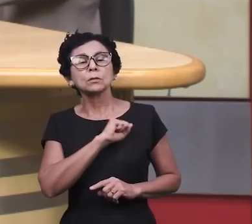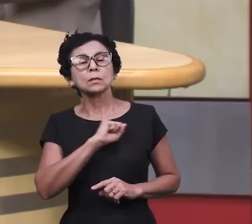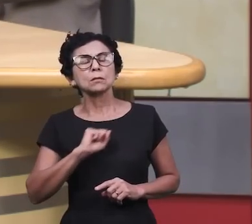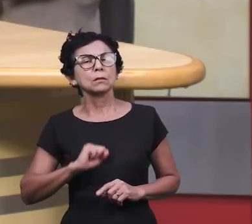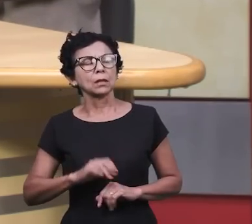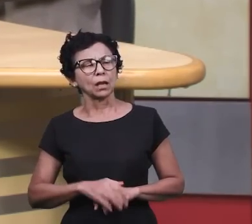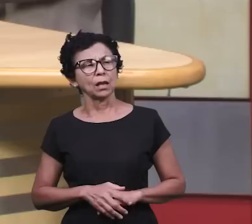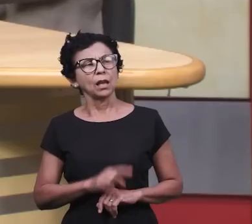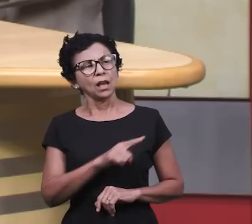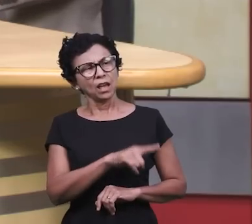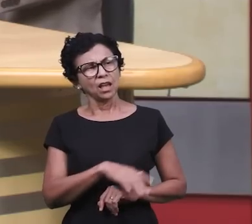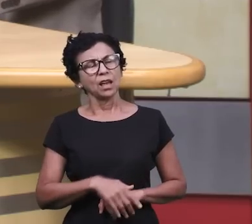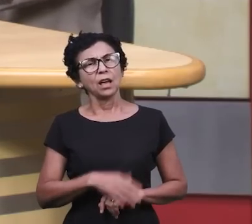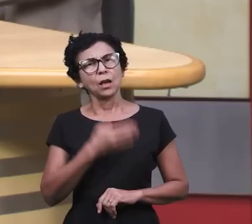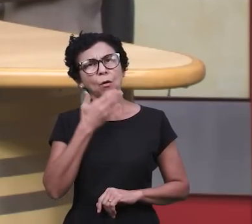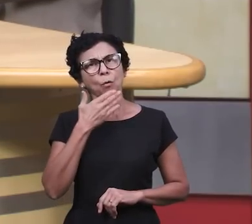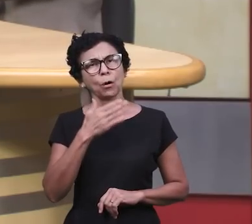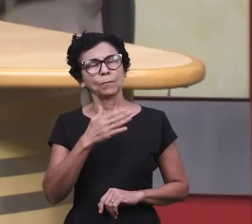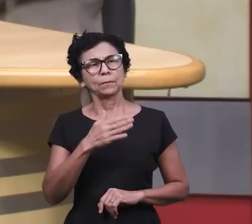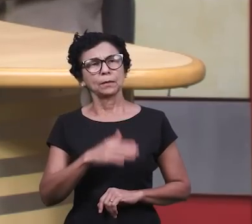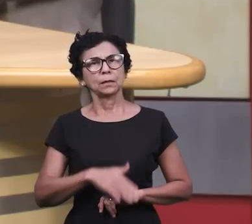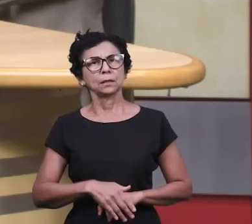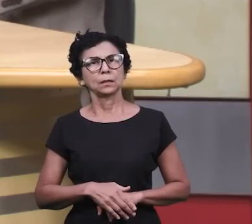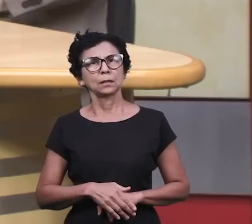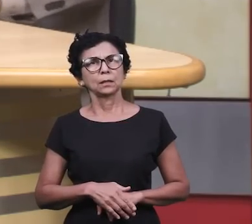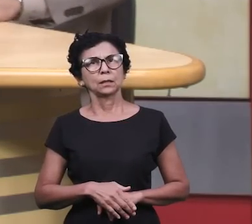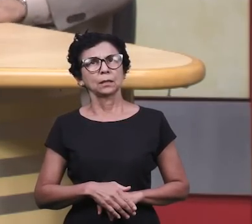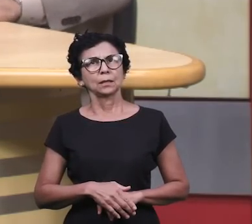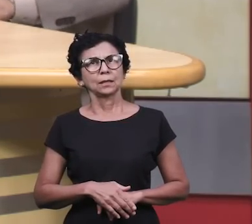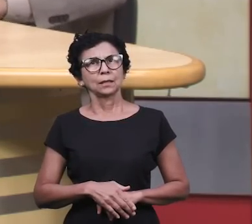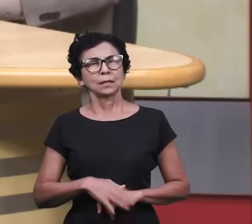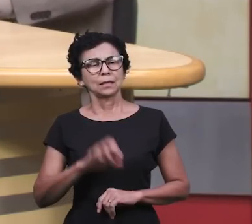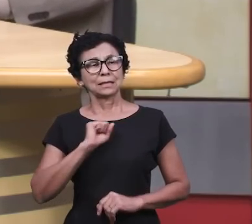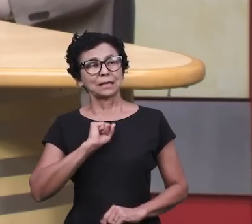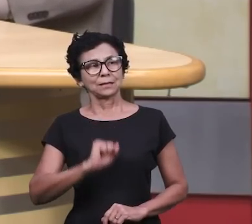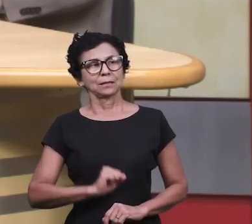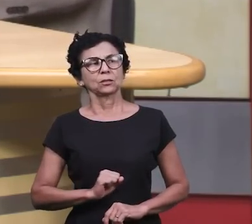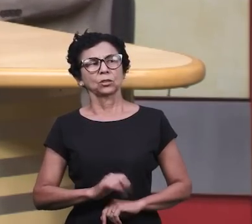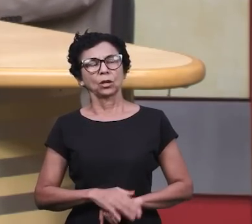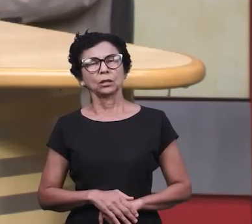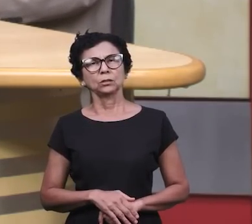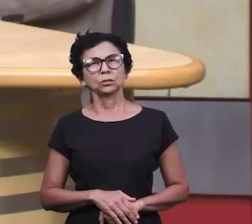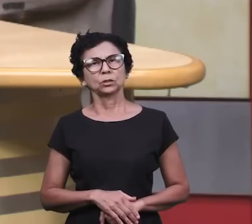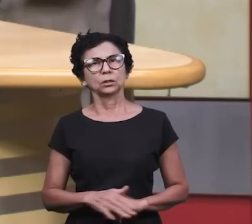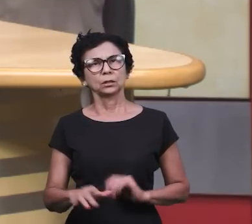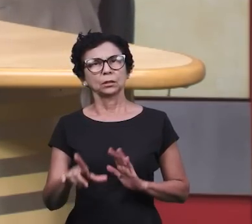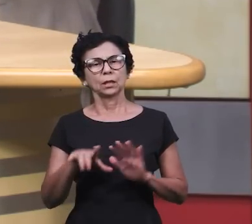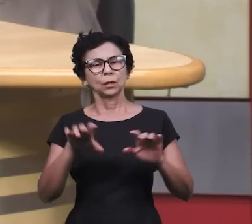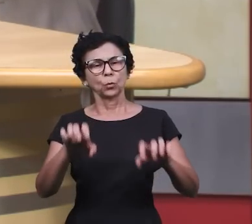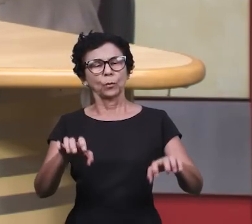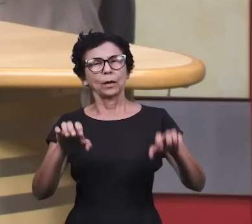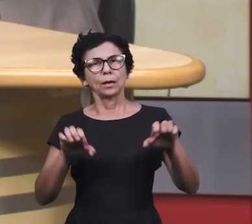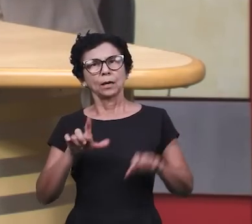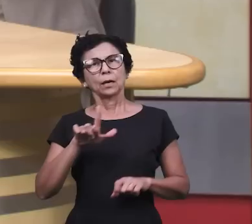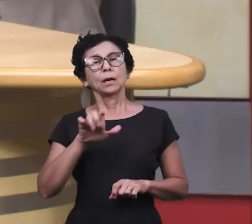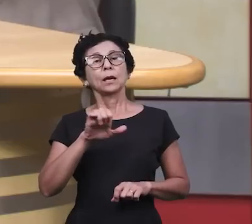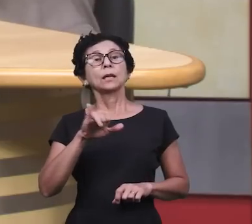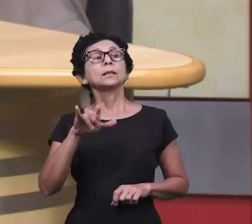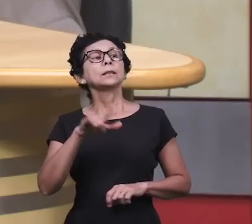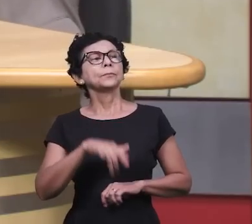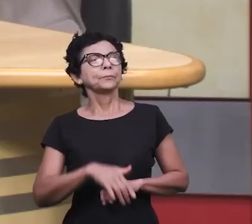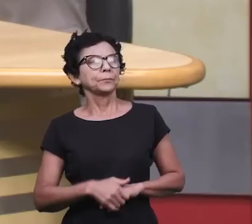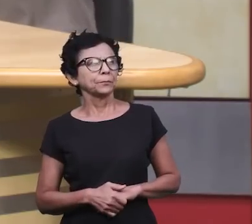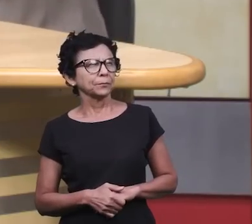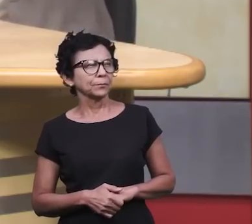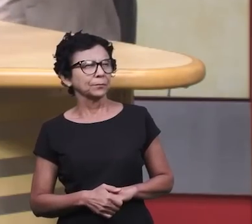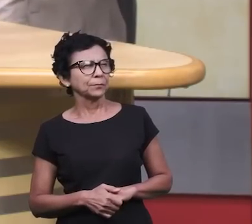sacerdote antigo era o Eli. Eli já era um homem experiente. Aí ele falou assim: o que vocês acham? E vocês lá na igreja de vocês, quantos membros